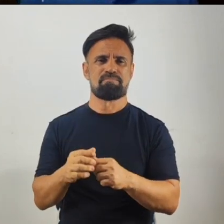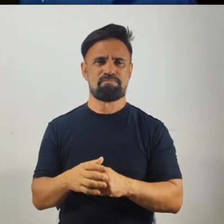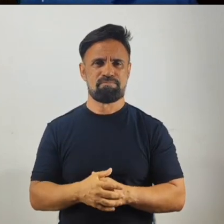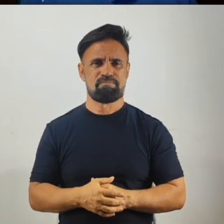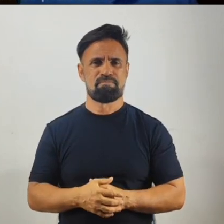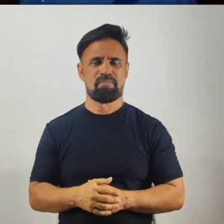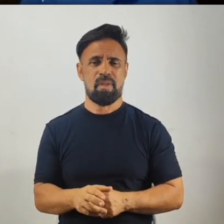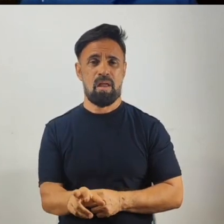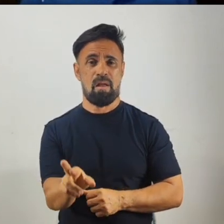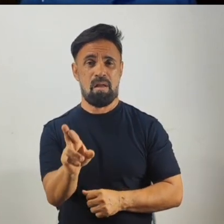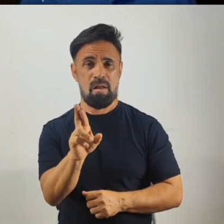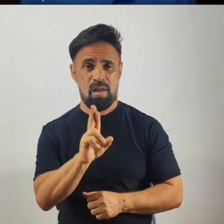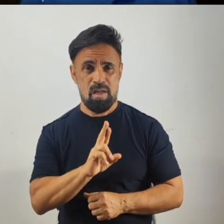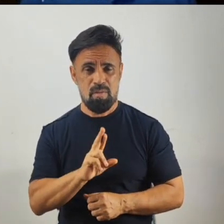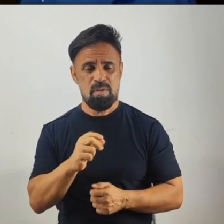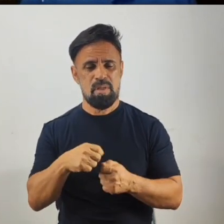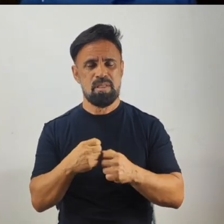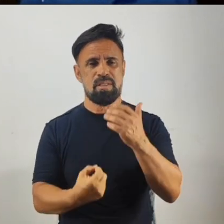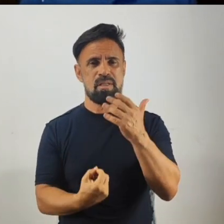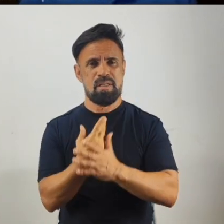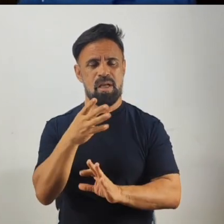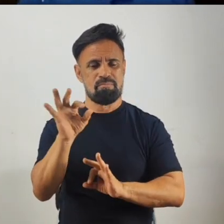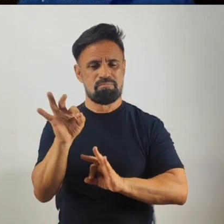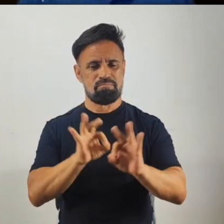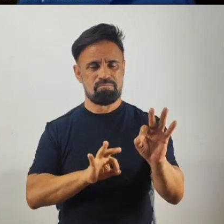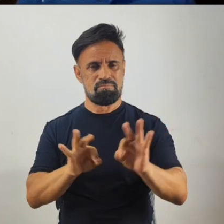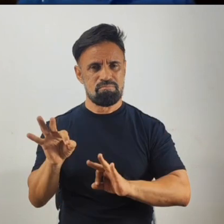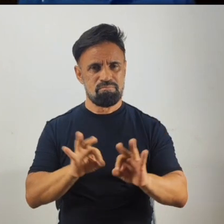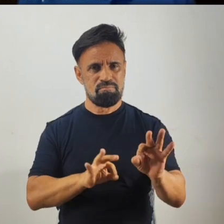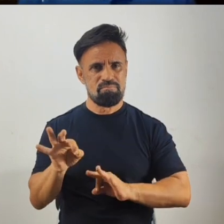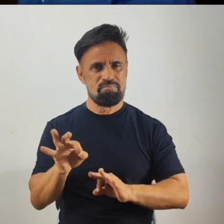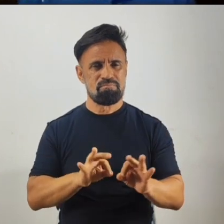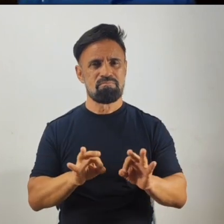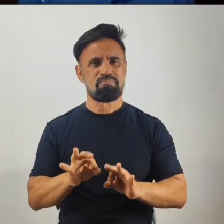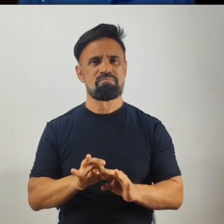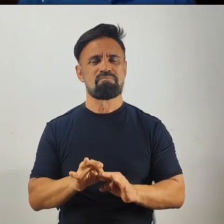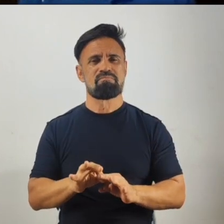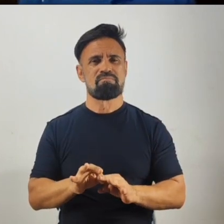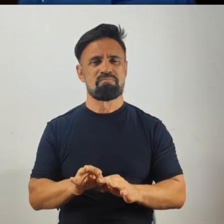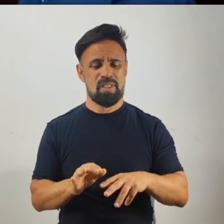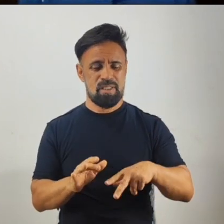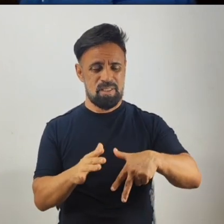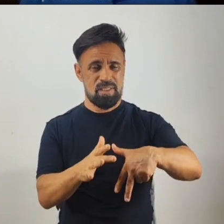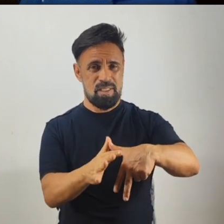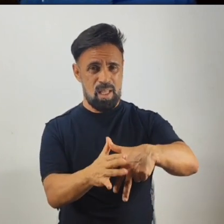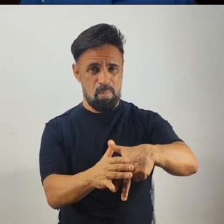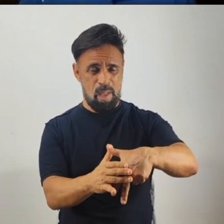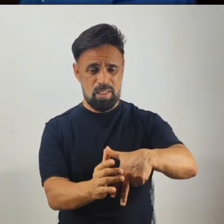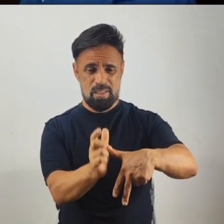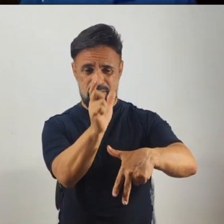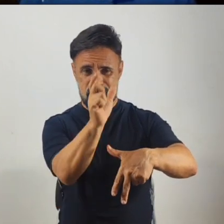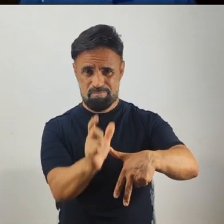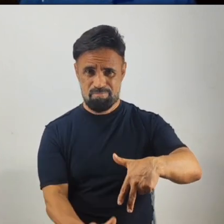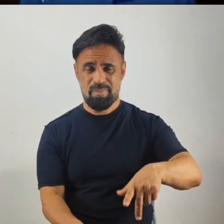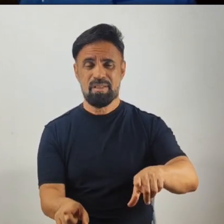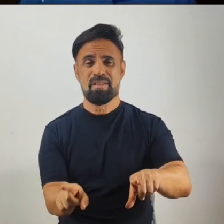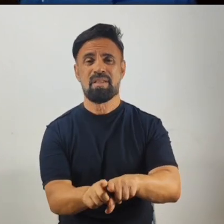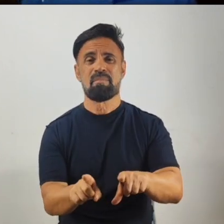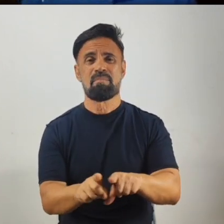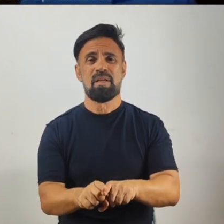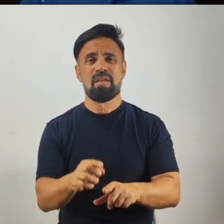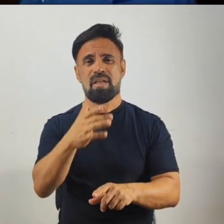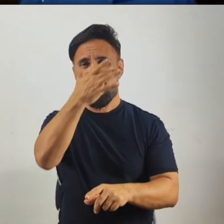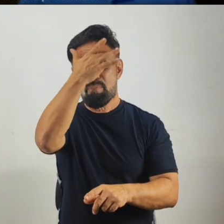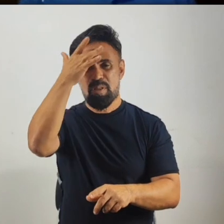seus familiares, seus acompanhantes. Então, precisa-se criar mecanismos centrados nesse paciente